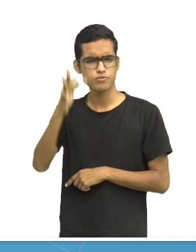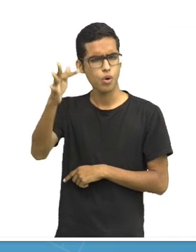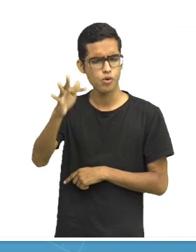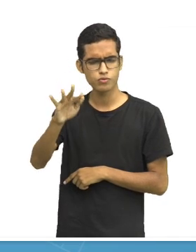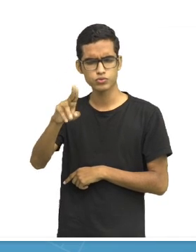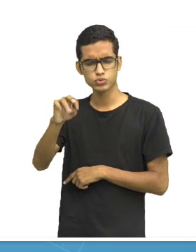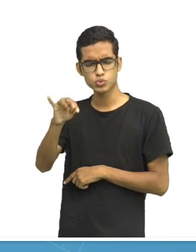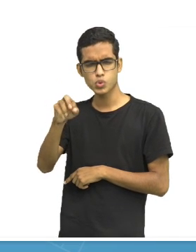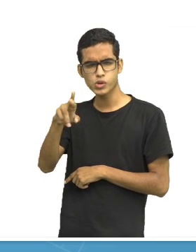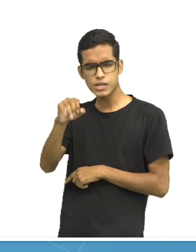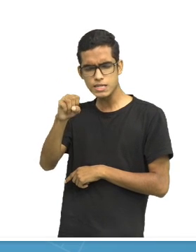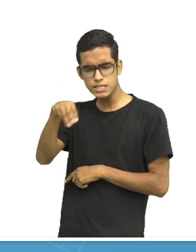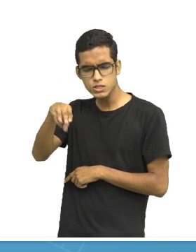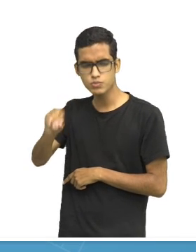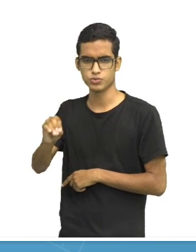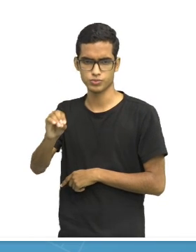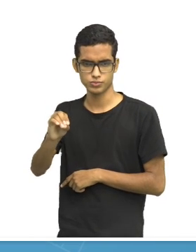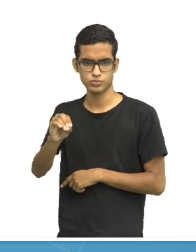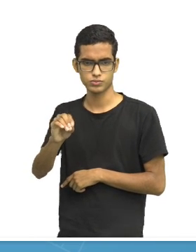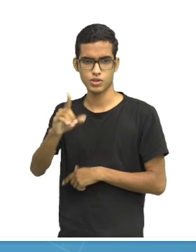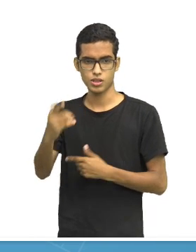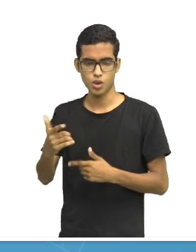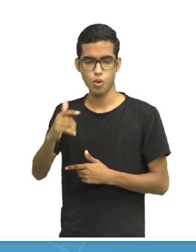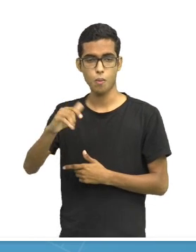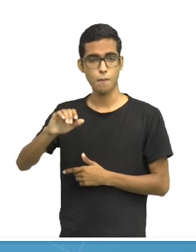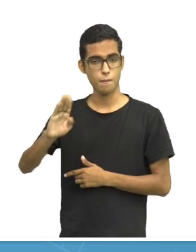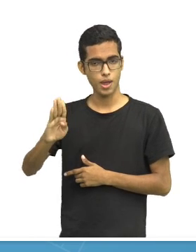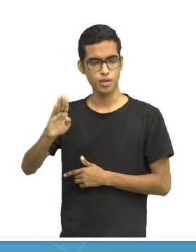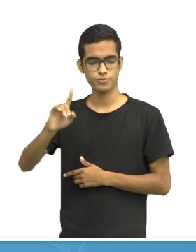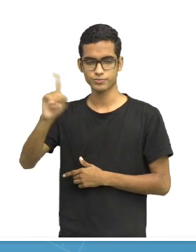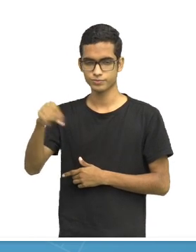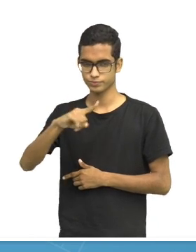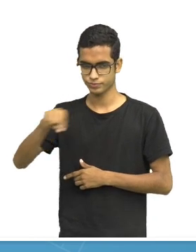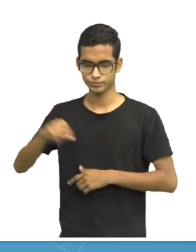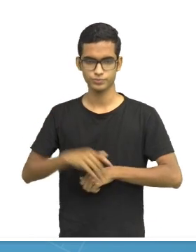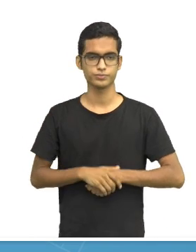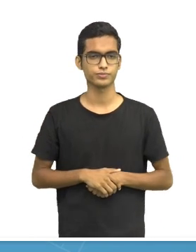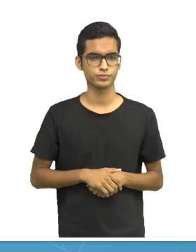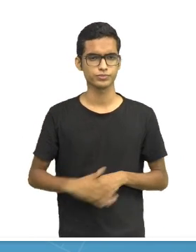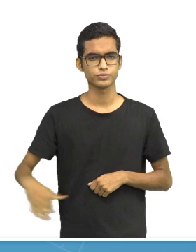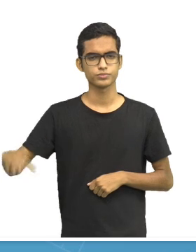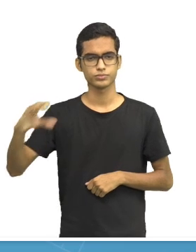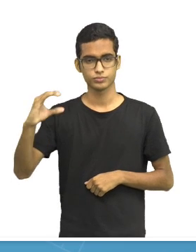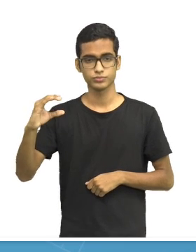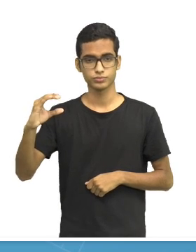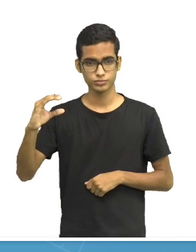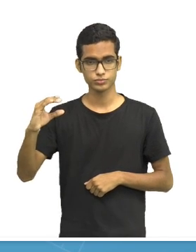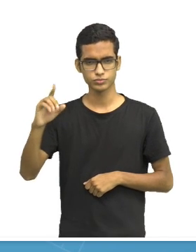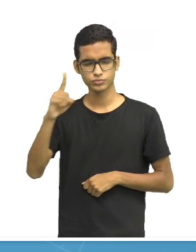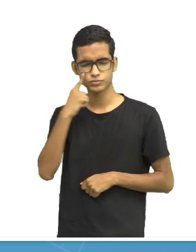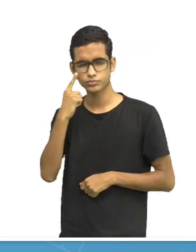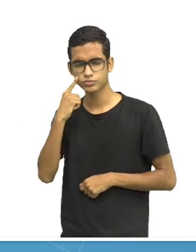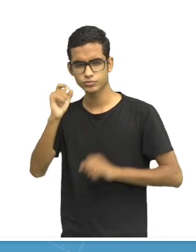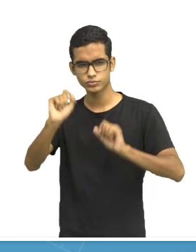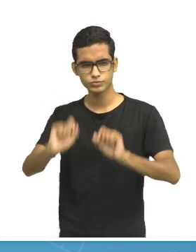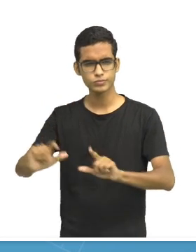gente pode considerar também essa alternativa como incorreta. Letra C. Por meio das